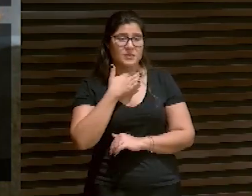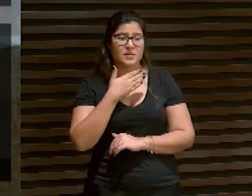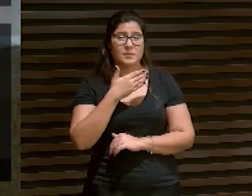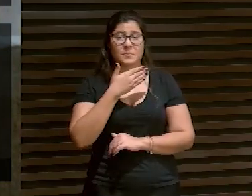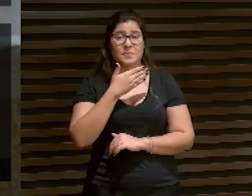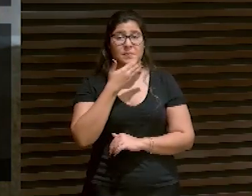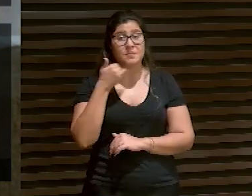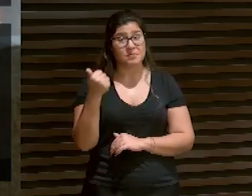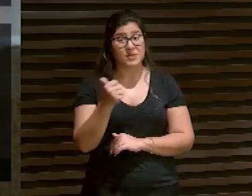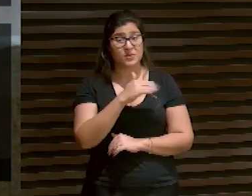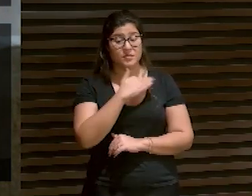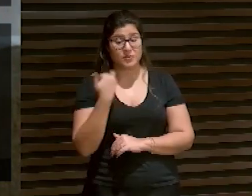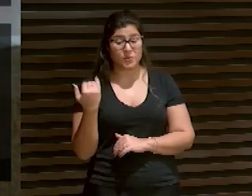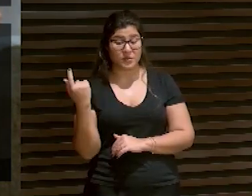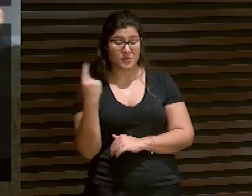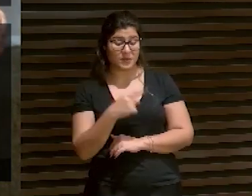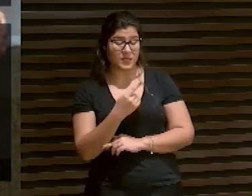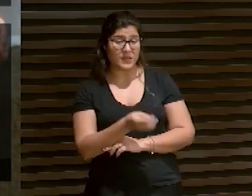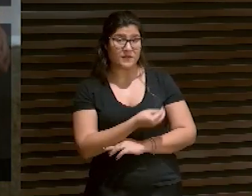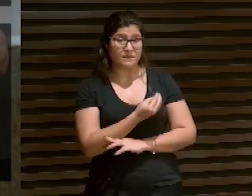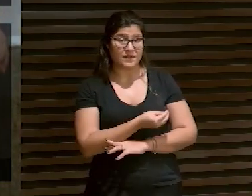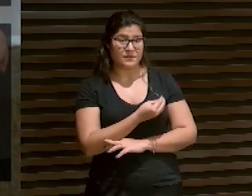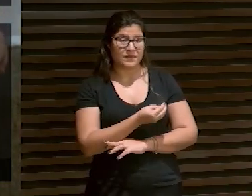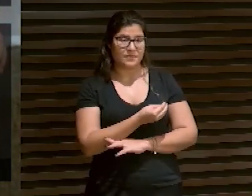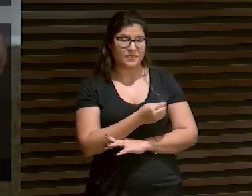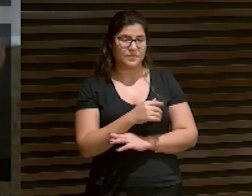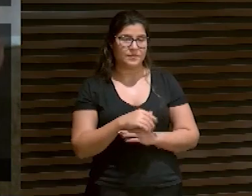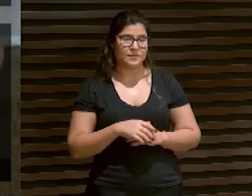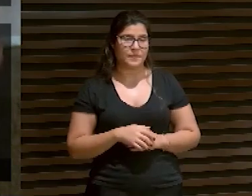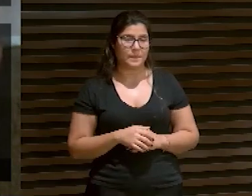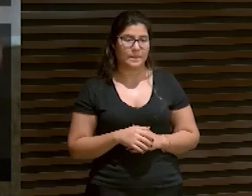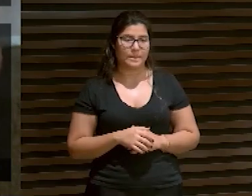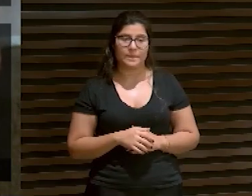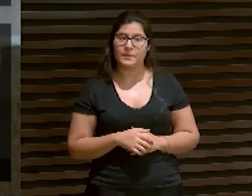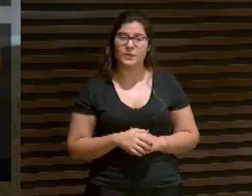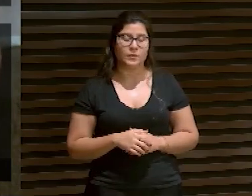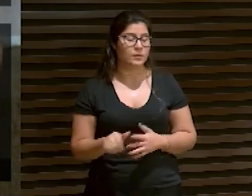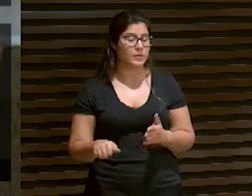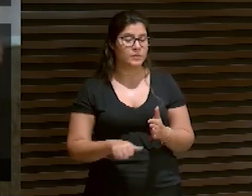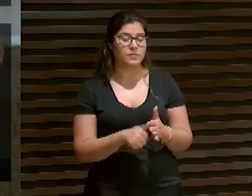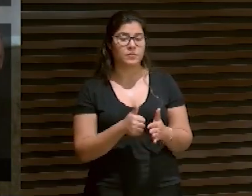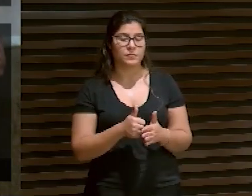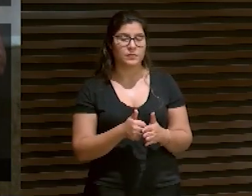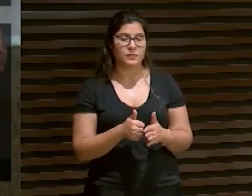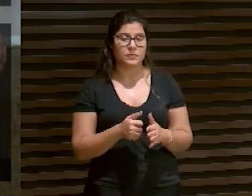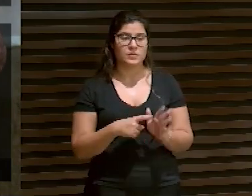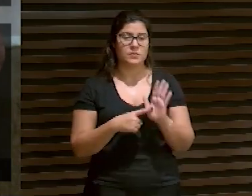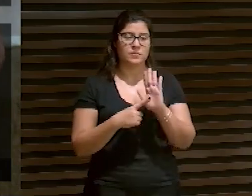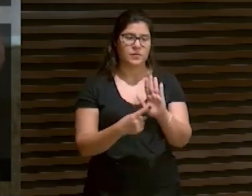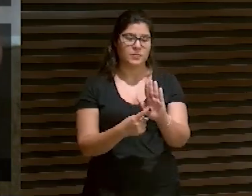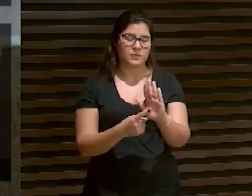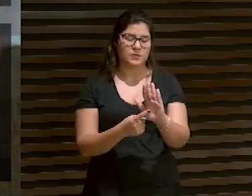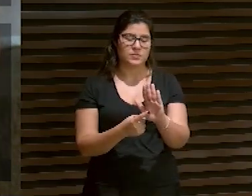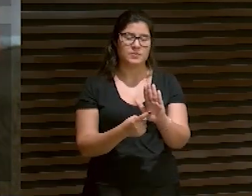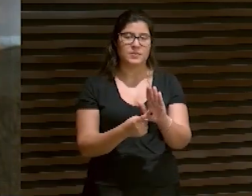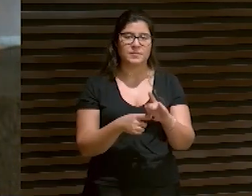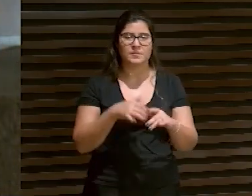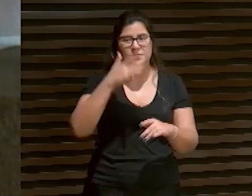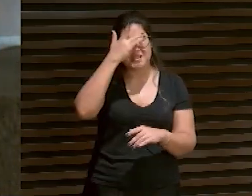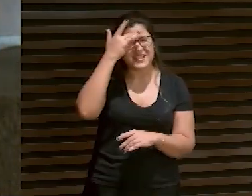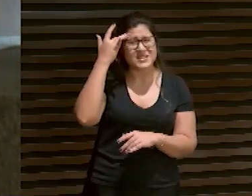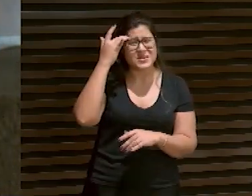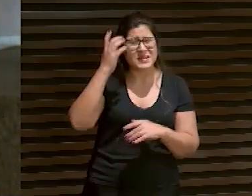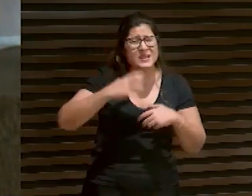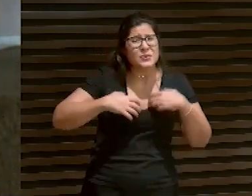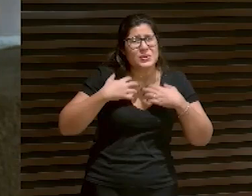Irmãos, estamos perante uma declaração muito forte. Não é a primeira vez na Escritura que aparece alguém que está tão angustiado por